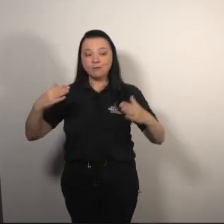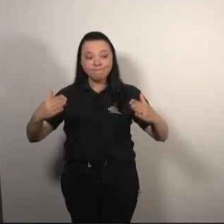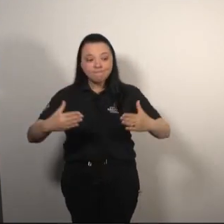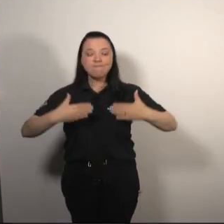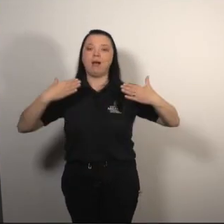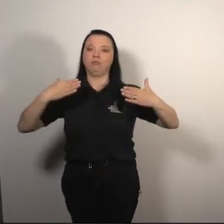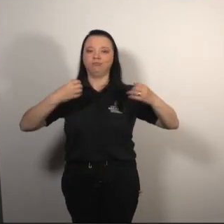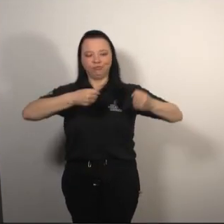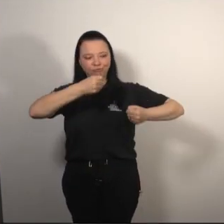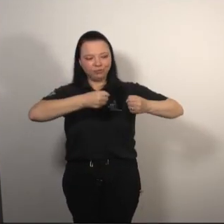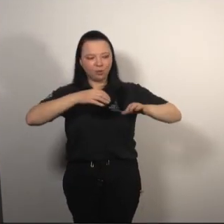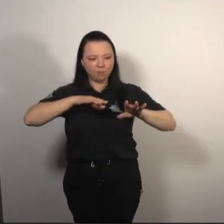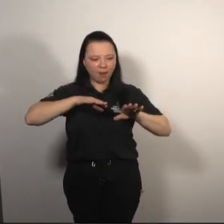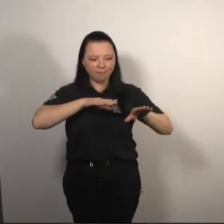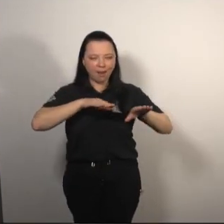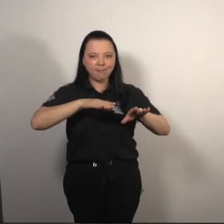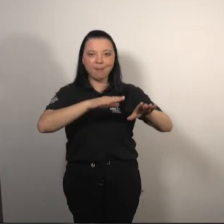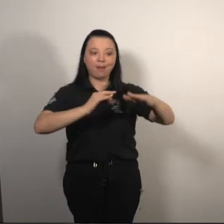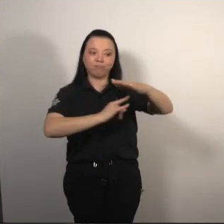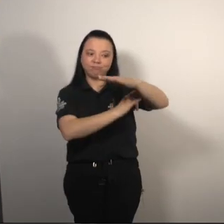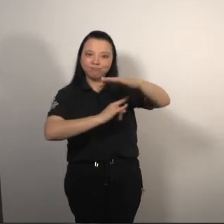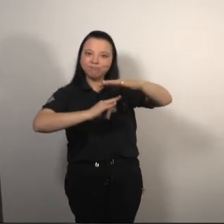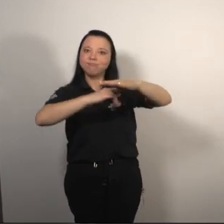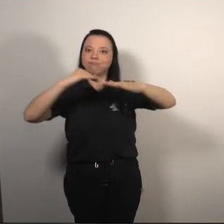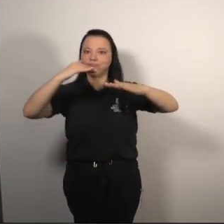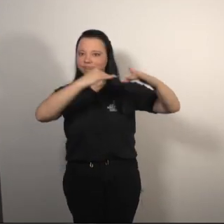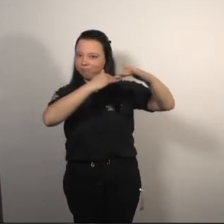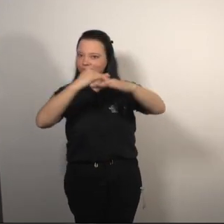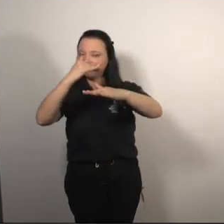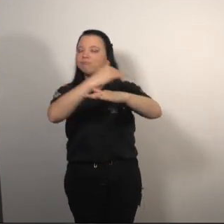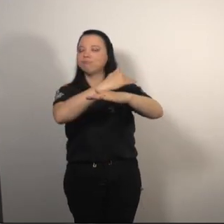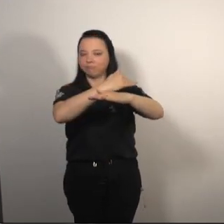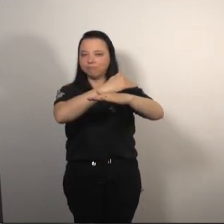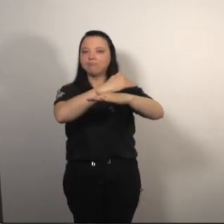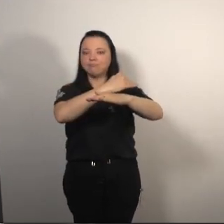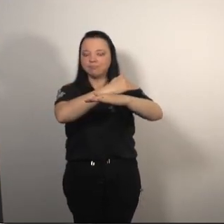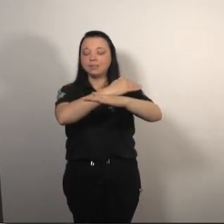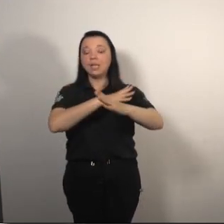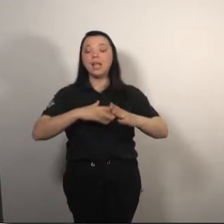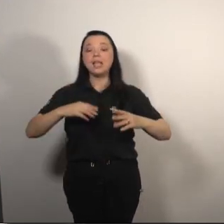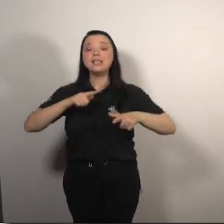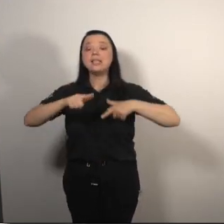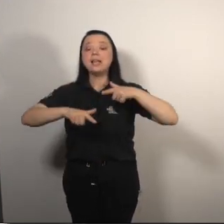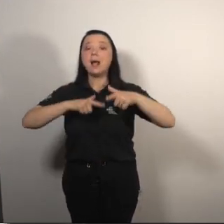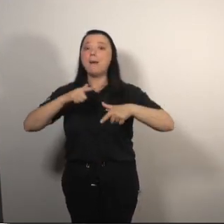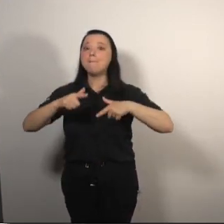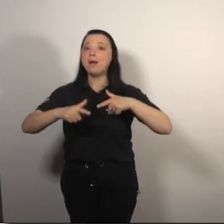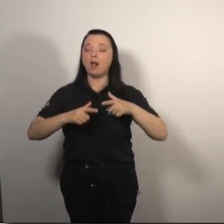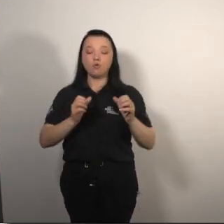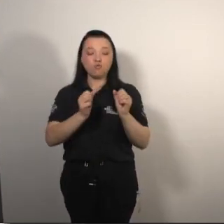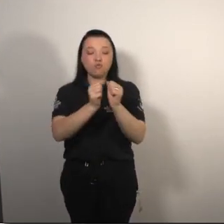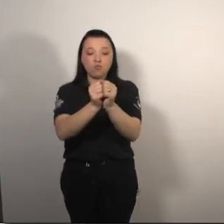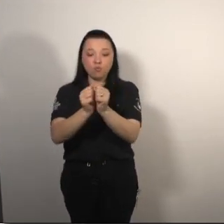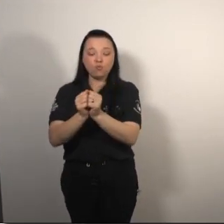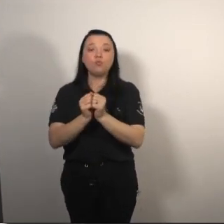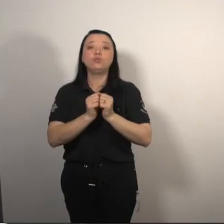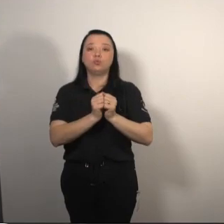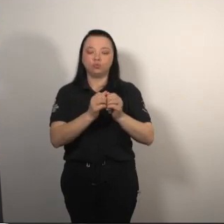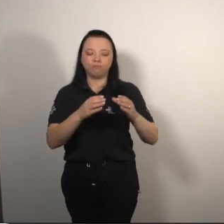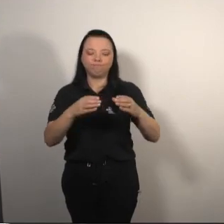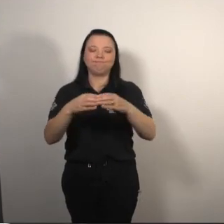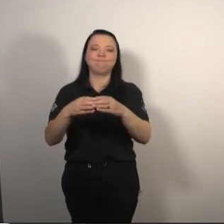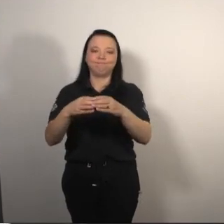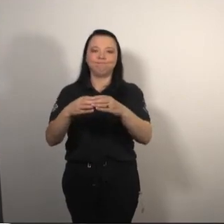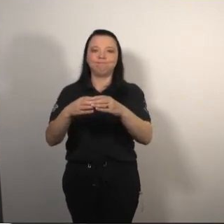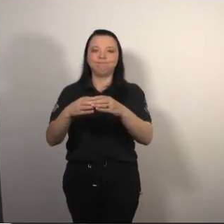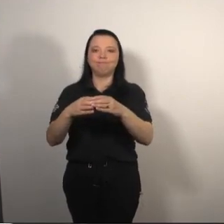pontes e viadutos é bastante significativo. Existe um trabalho conjunto entre a Secretaria e a CET, no sentido da